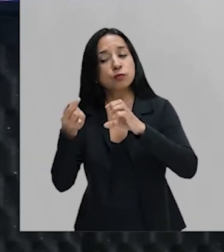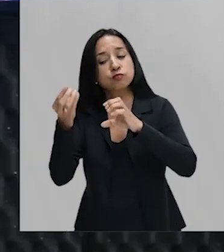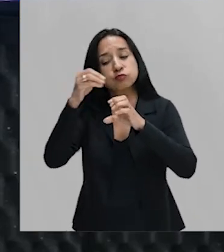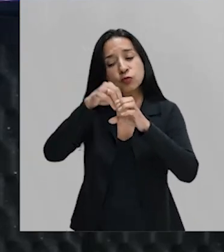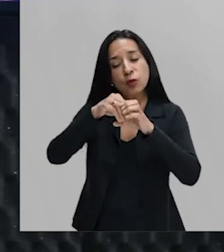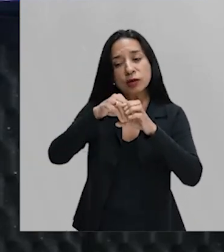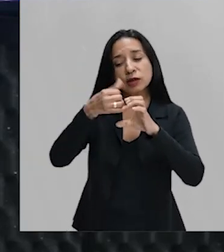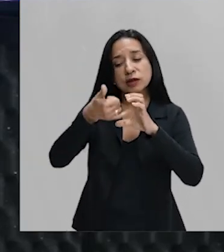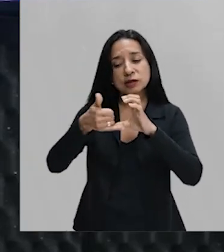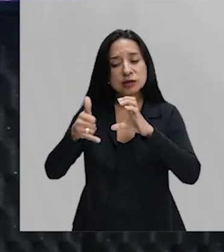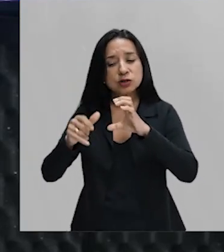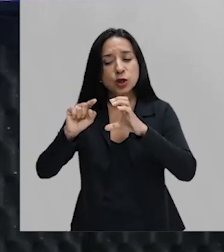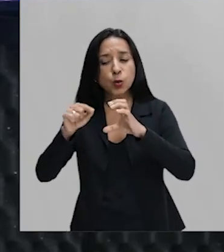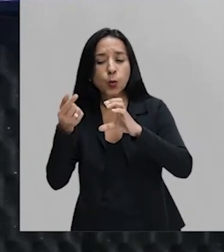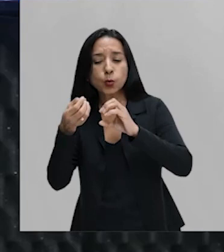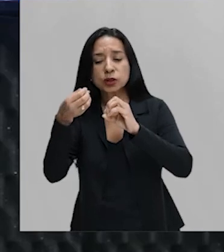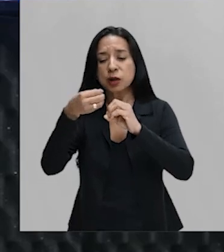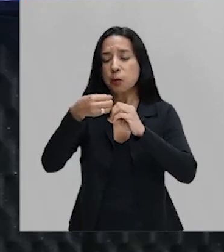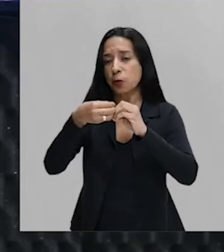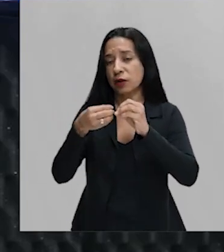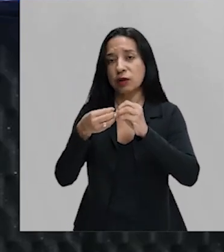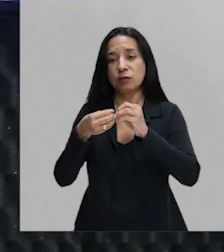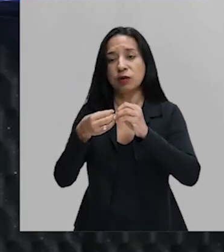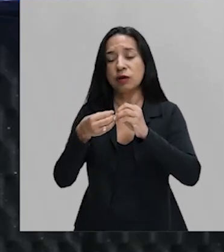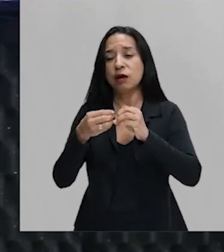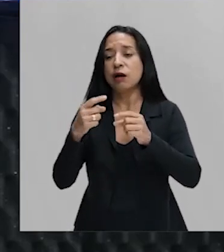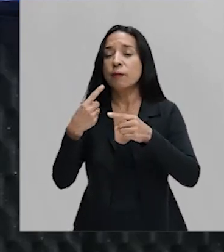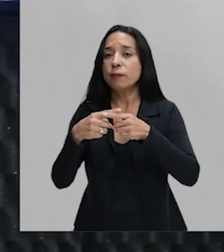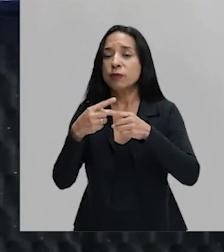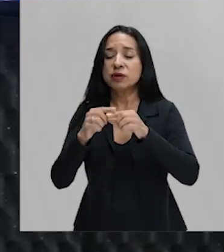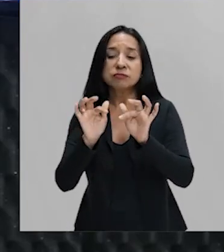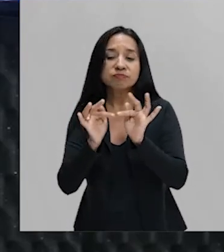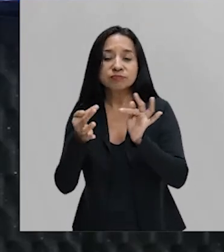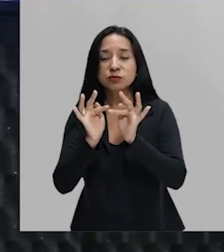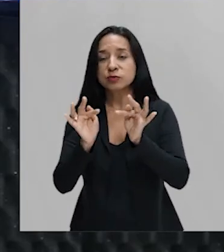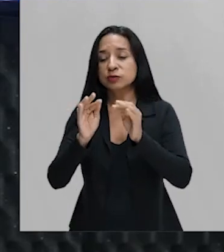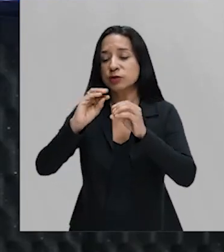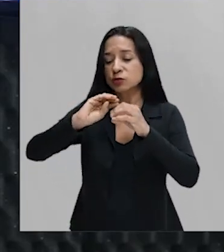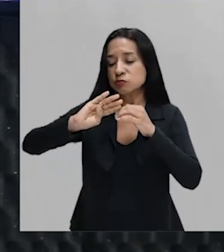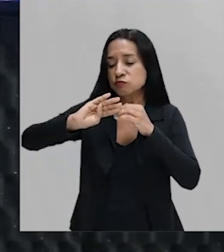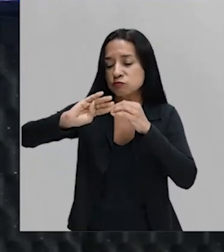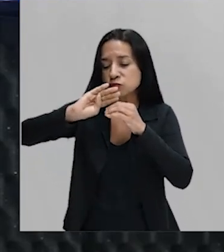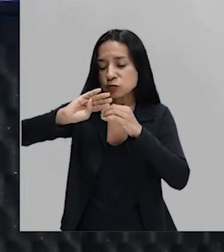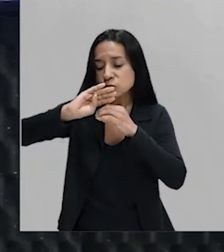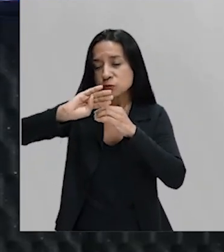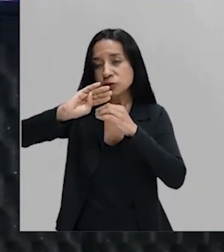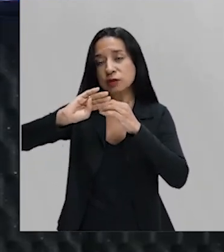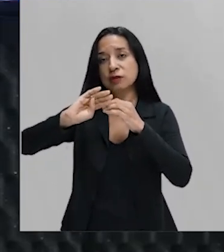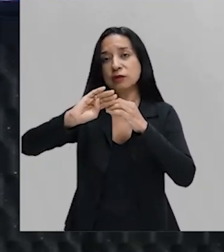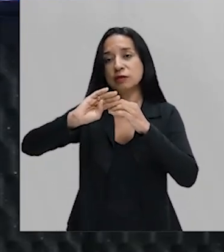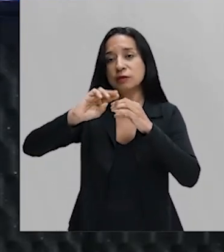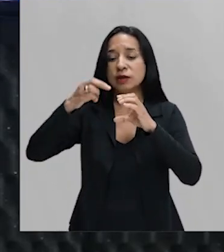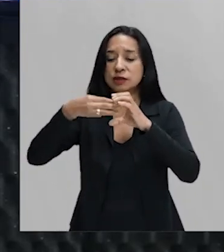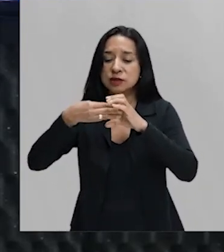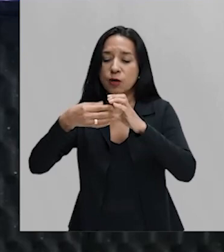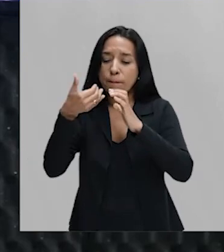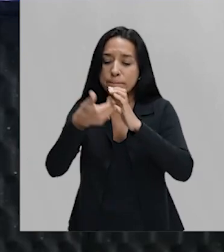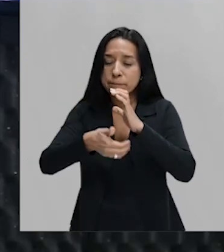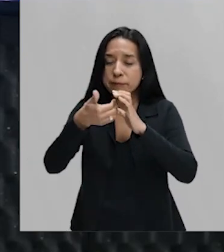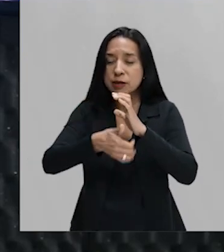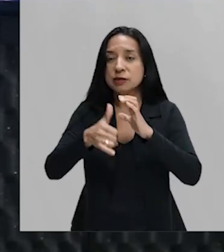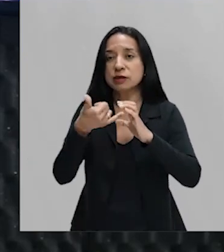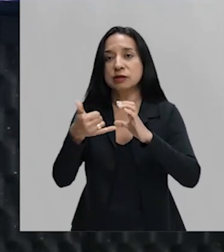energia numa outra molécula? Por que ela não pode simplesmente tirar a energia da glicose para poder a célula gastar essa